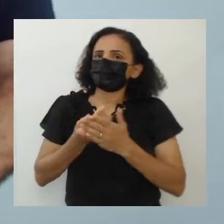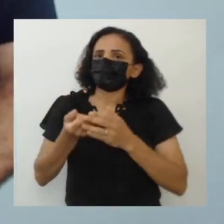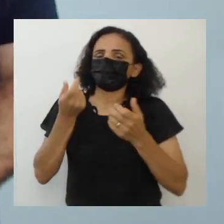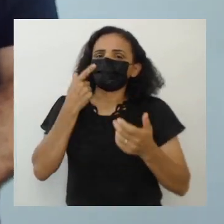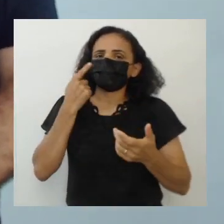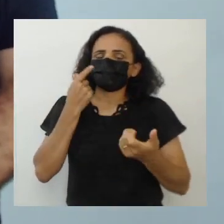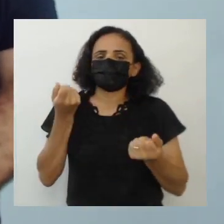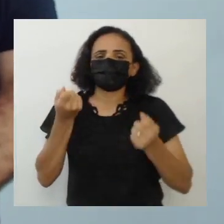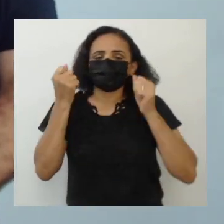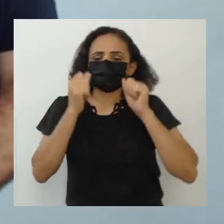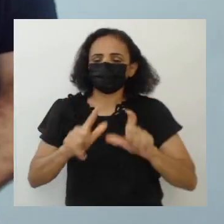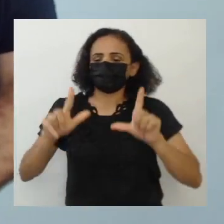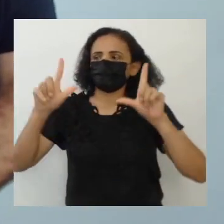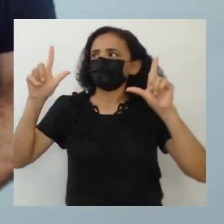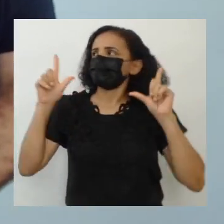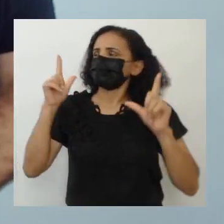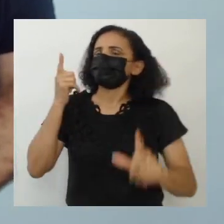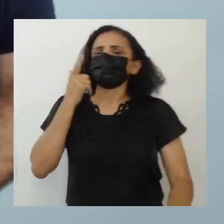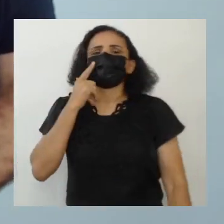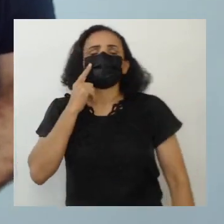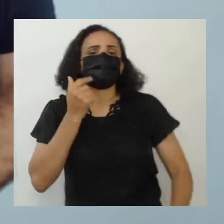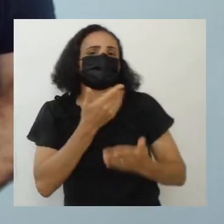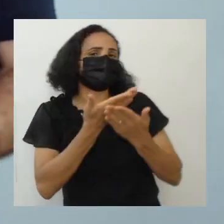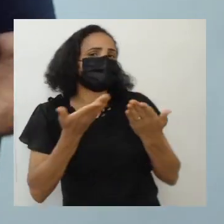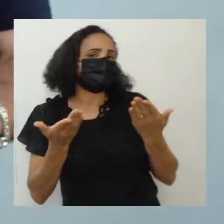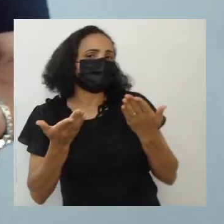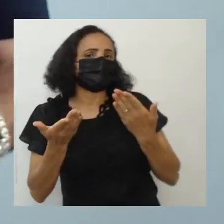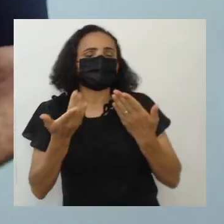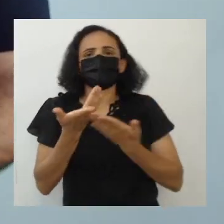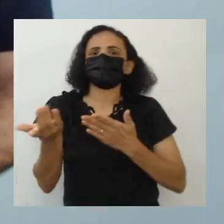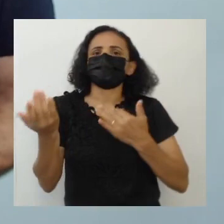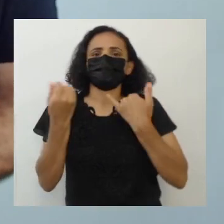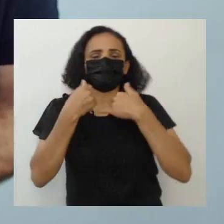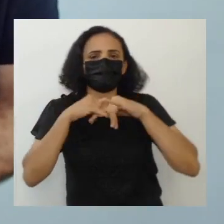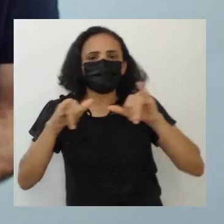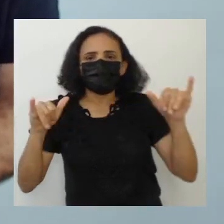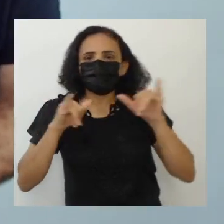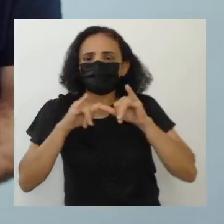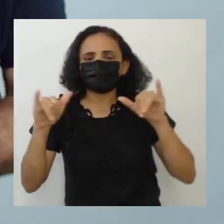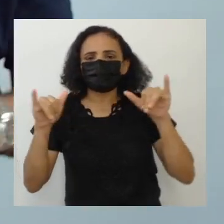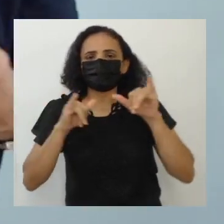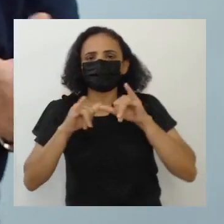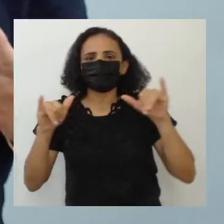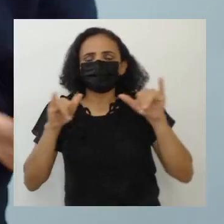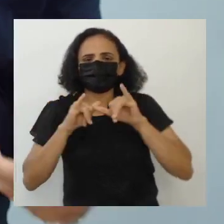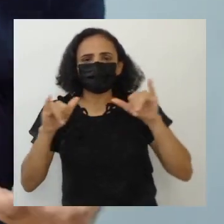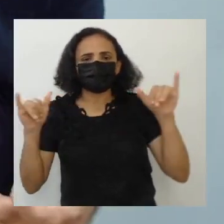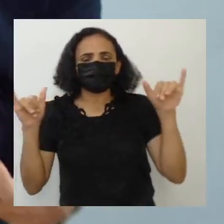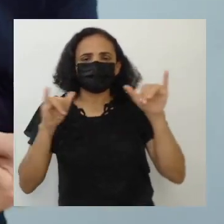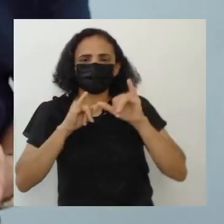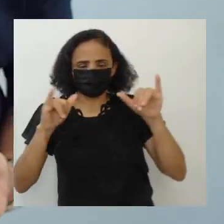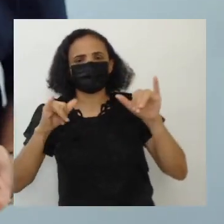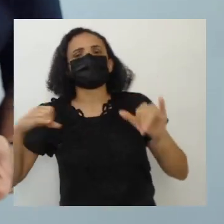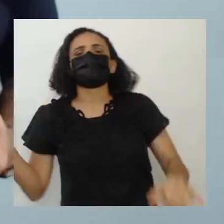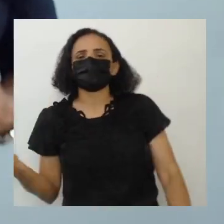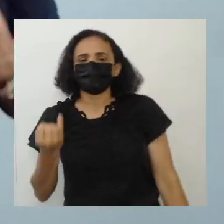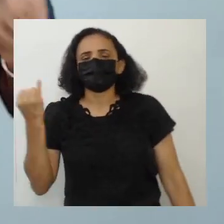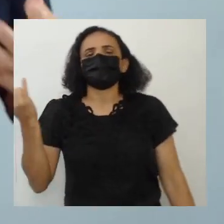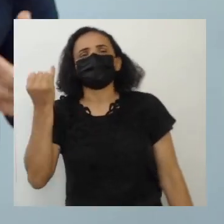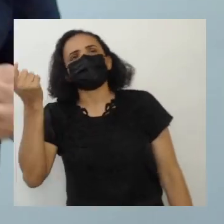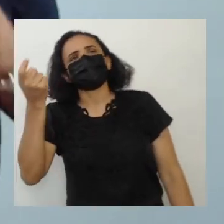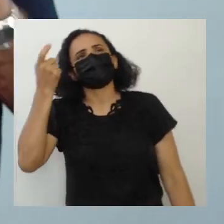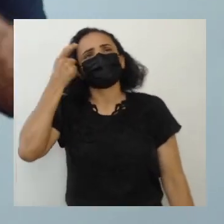quadro que procura fazer um alerta, que procura fazer a divulgação de uma ideia,